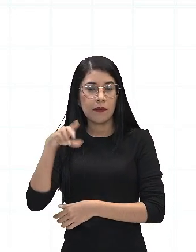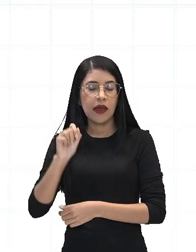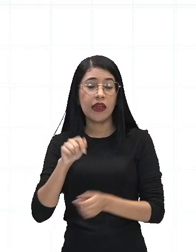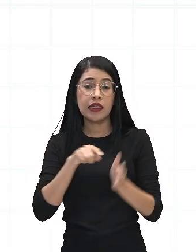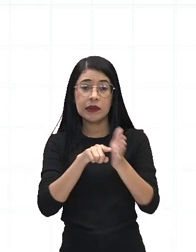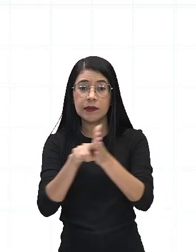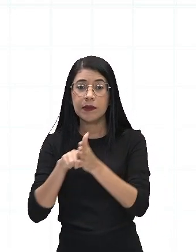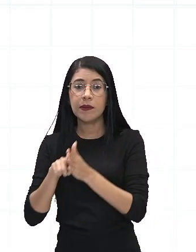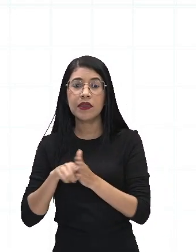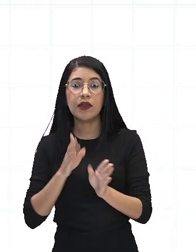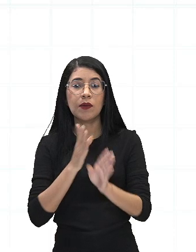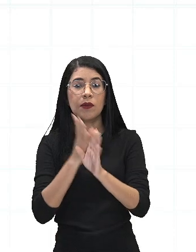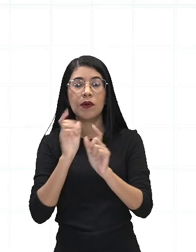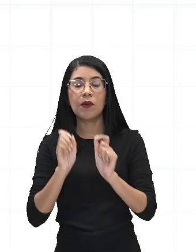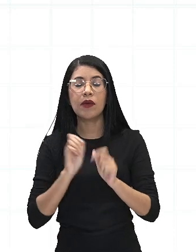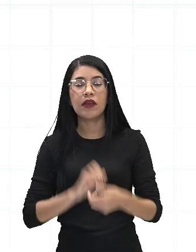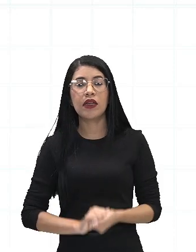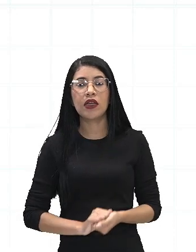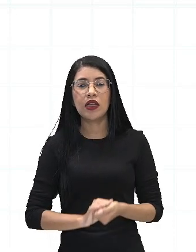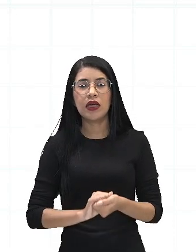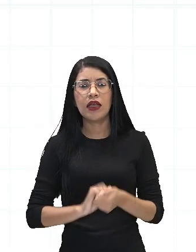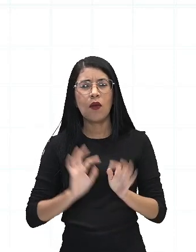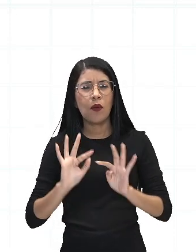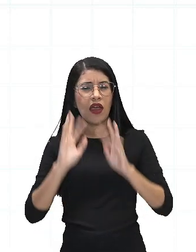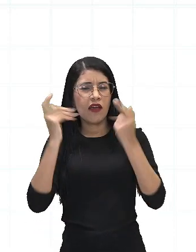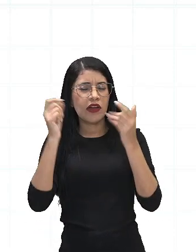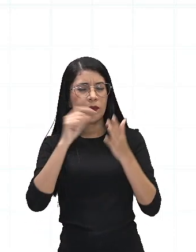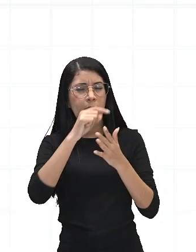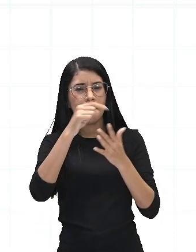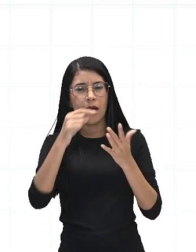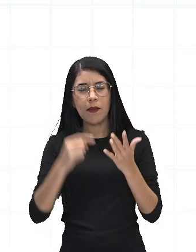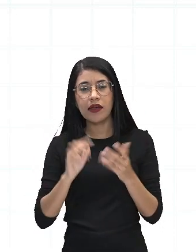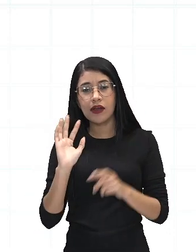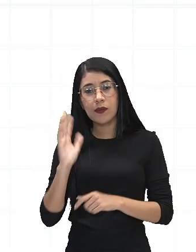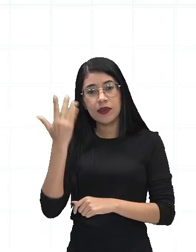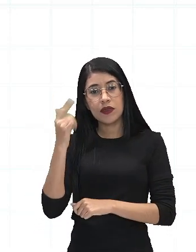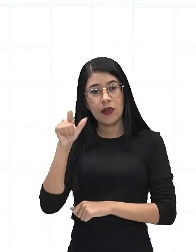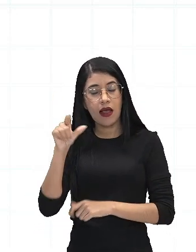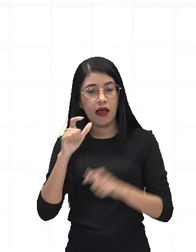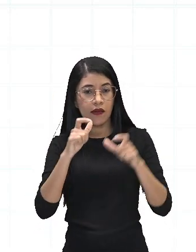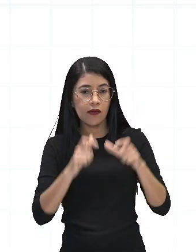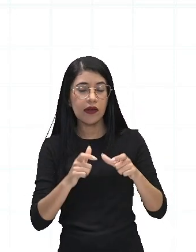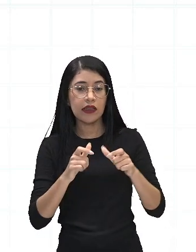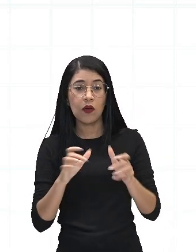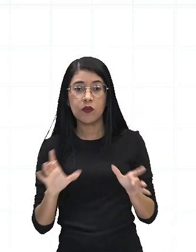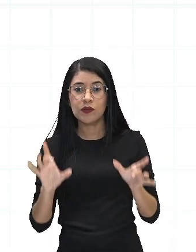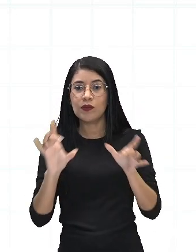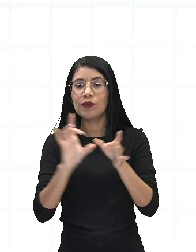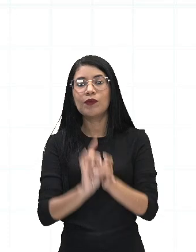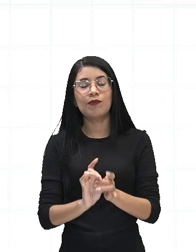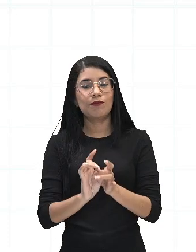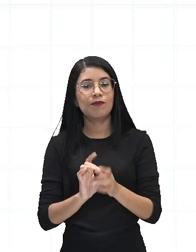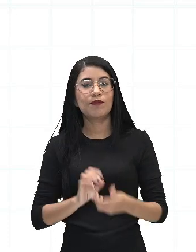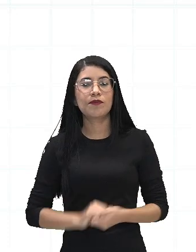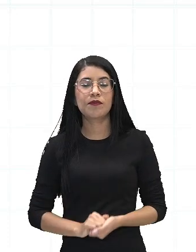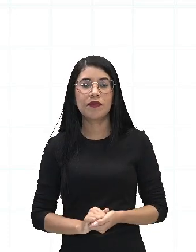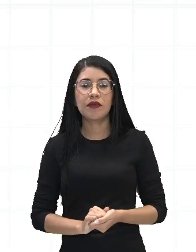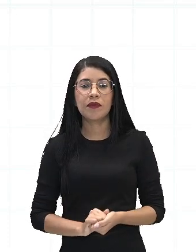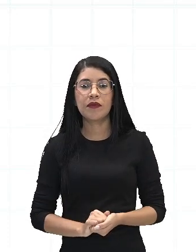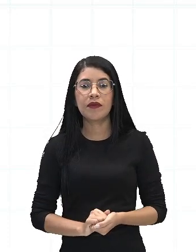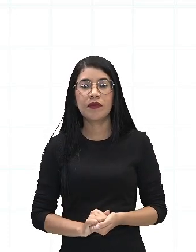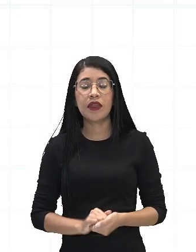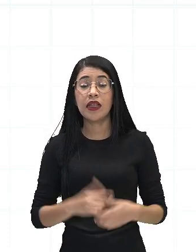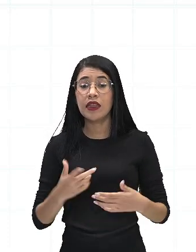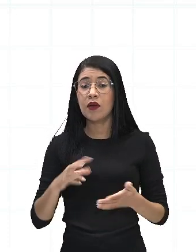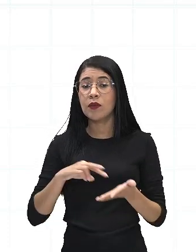revela que todos os eventos bizarros na Vila Toré estão conectados. No entanto,